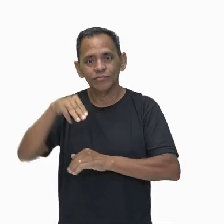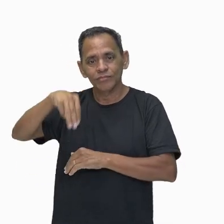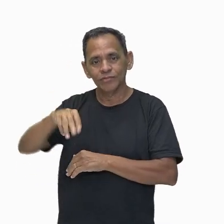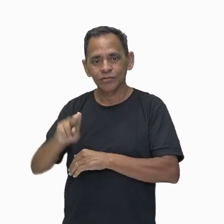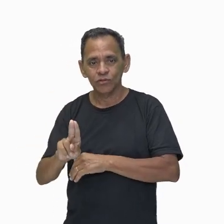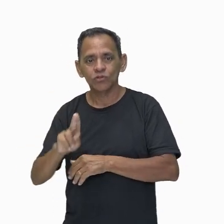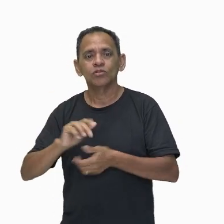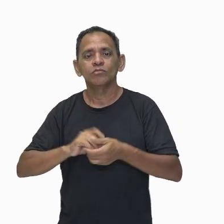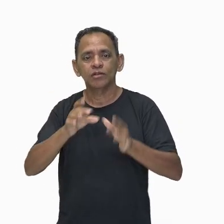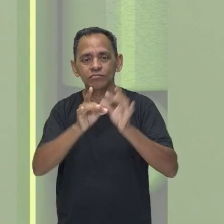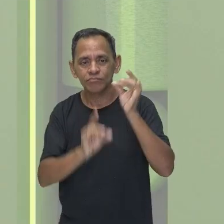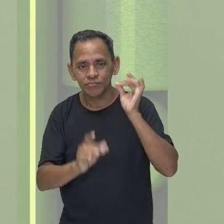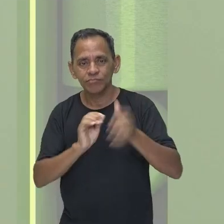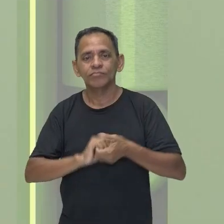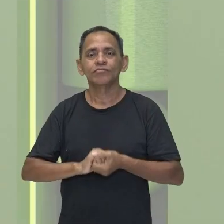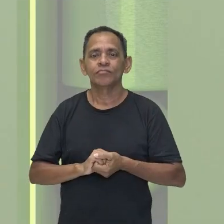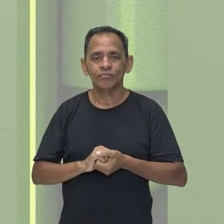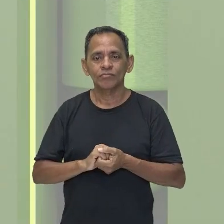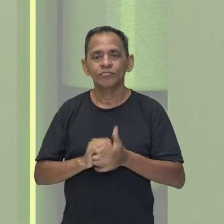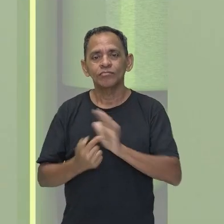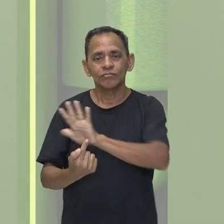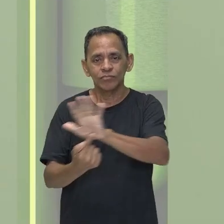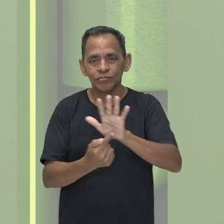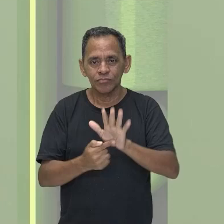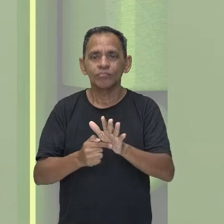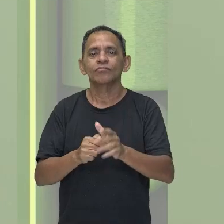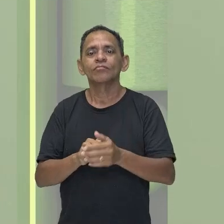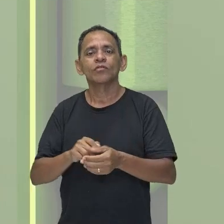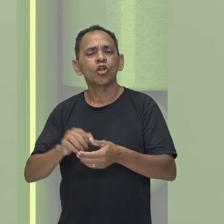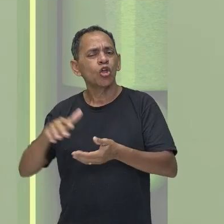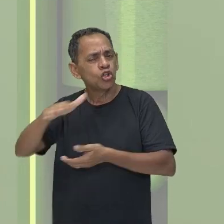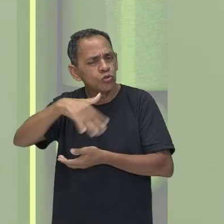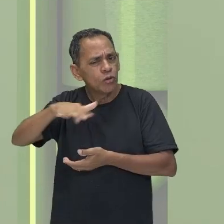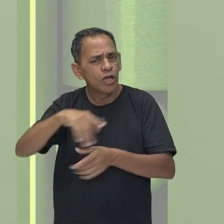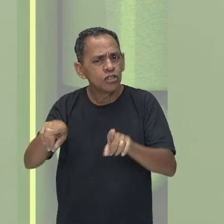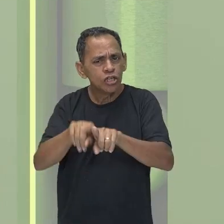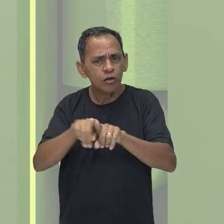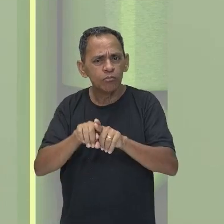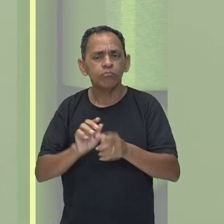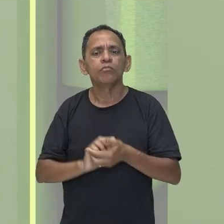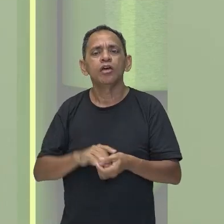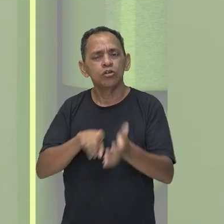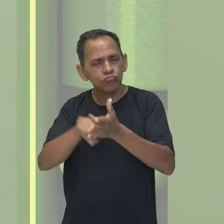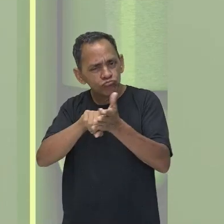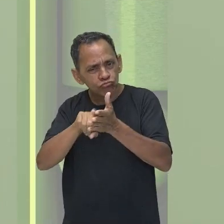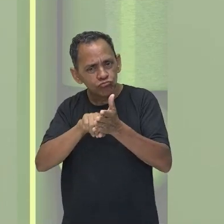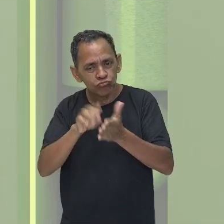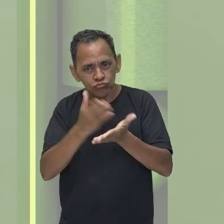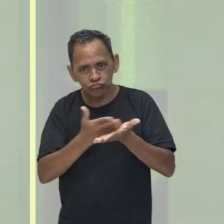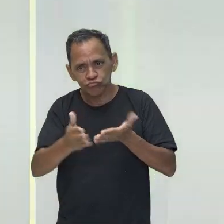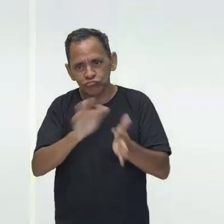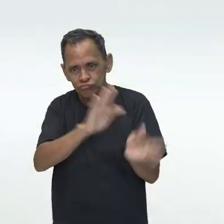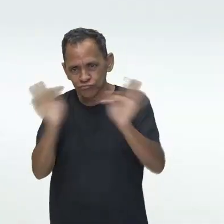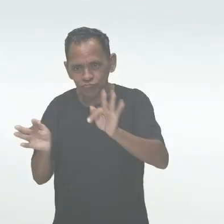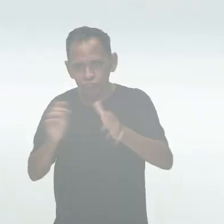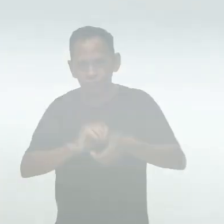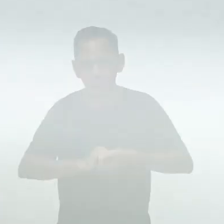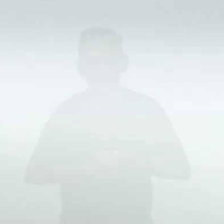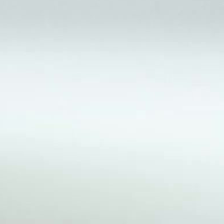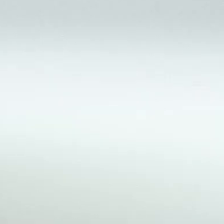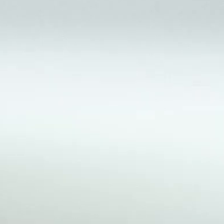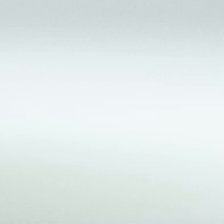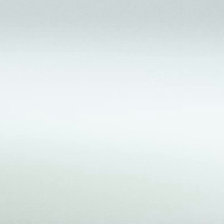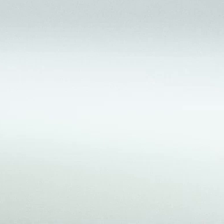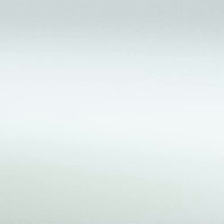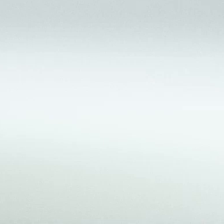e equação do espaço. Então, vamos nos aprofundar nisso? Vamos à aula.